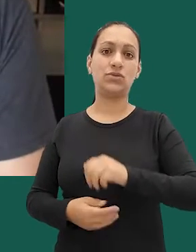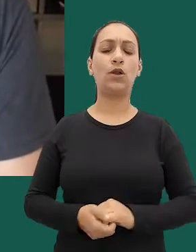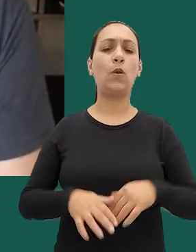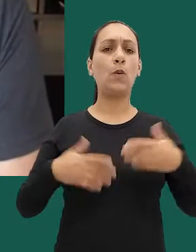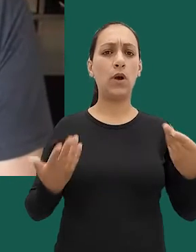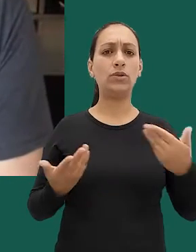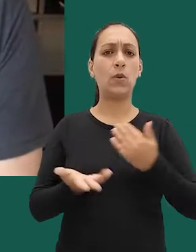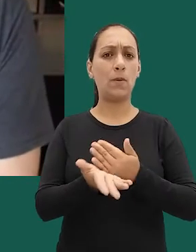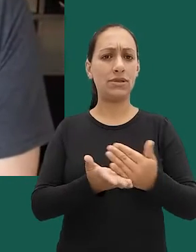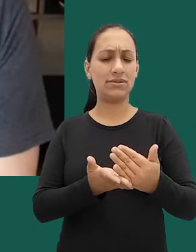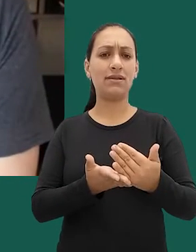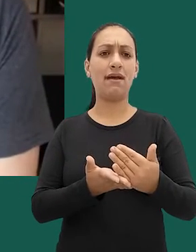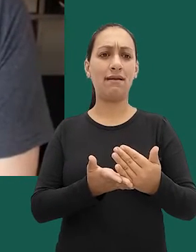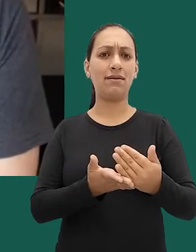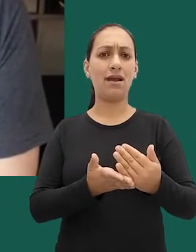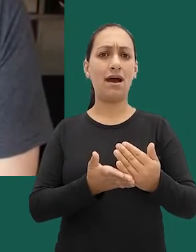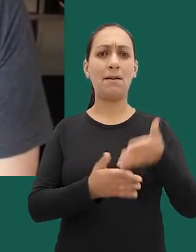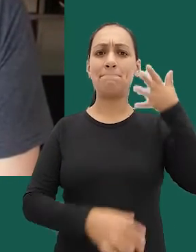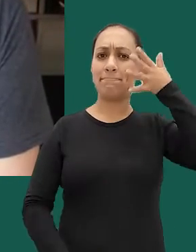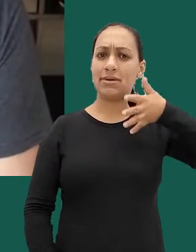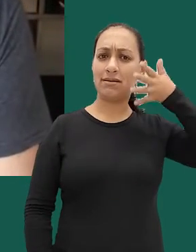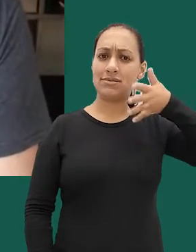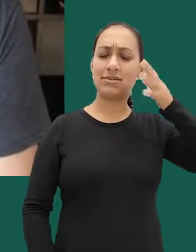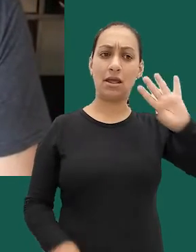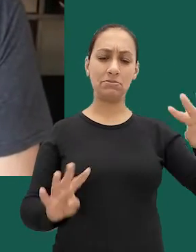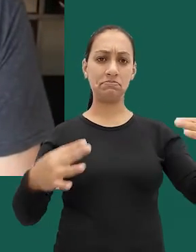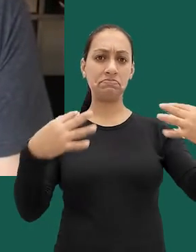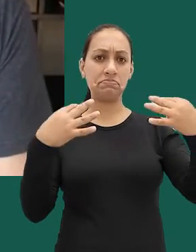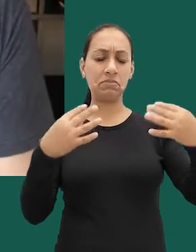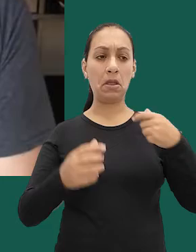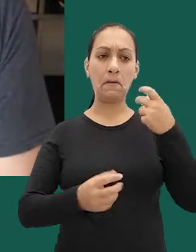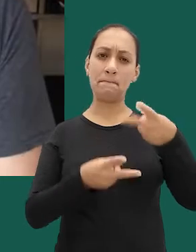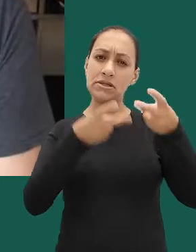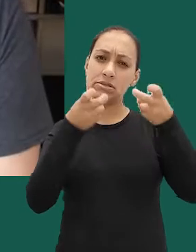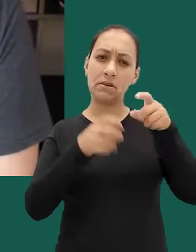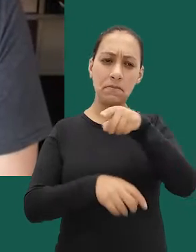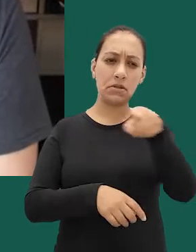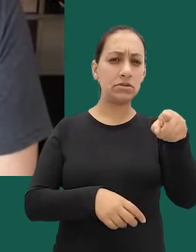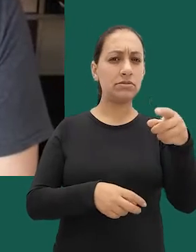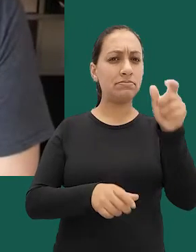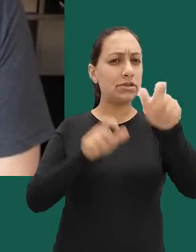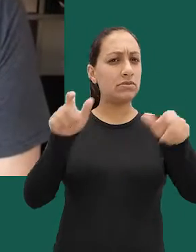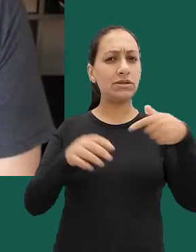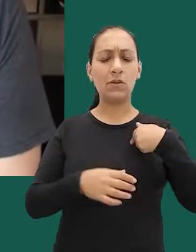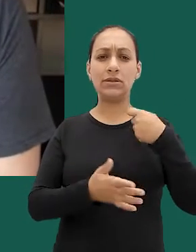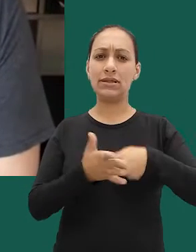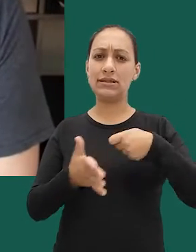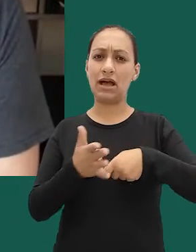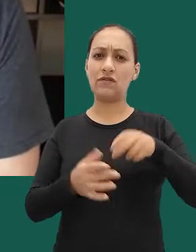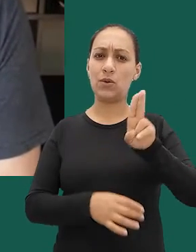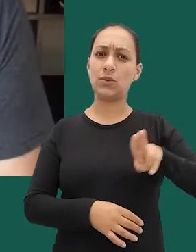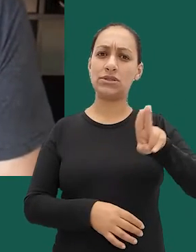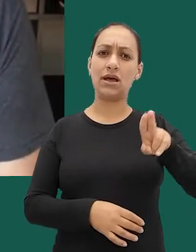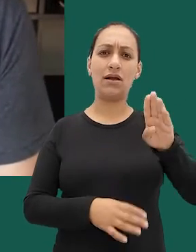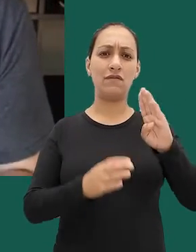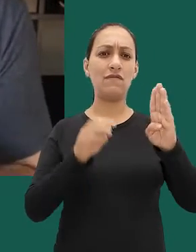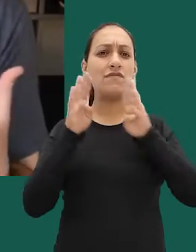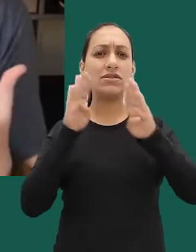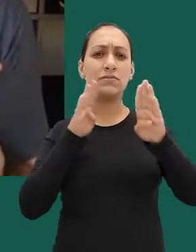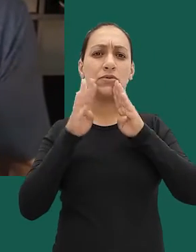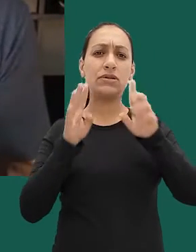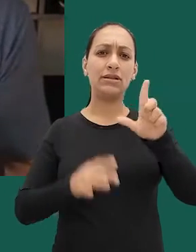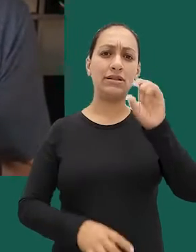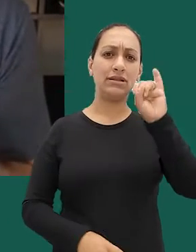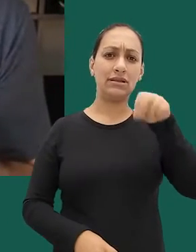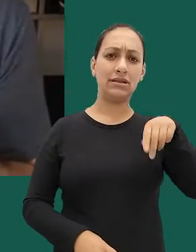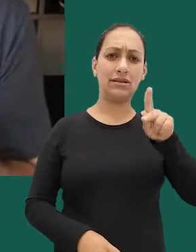falar em público, eu percebi que as pessoas não tentavam usar o LinkedIn, tentavam usar o Facebook, tentavam usar várias plataformas e